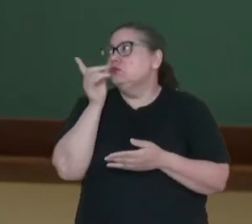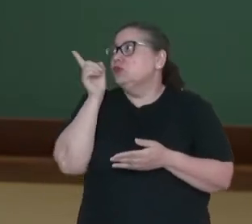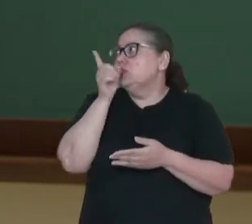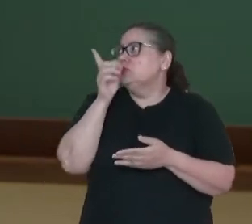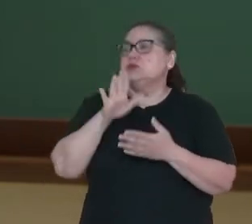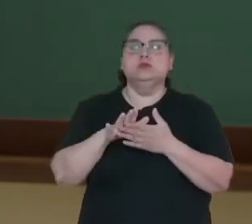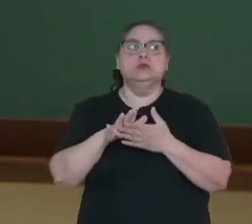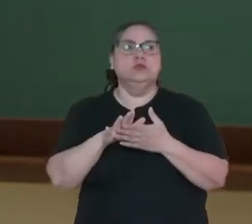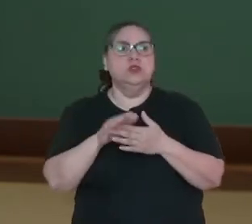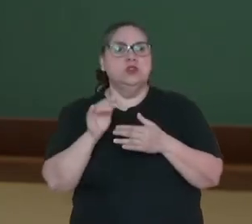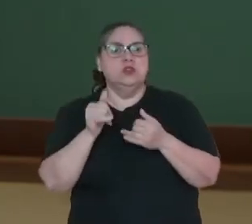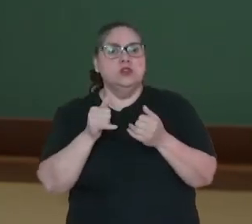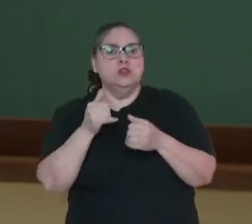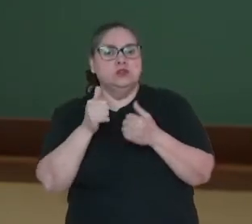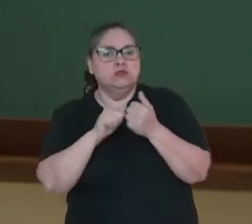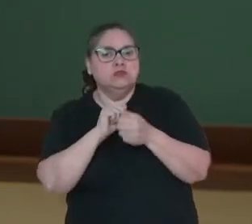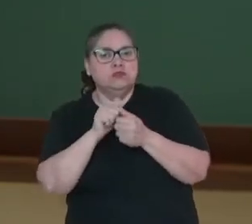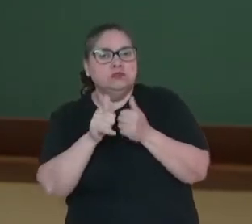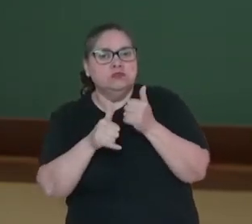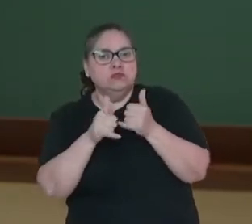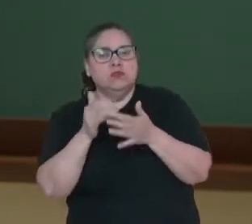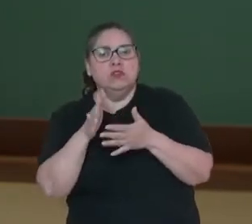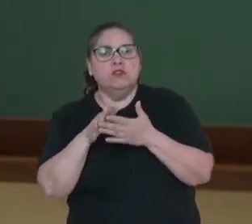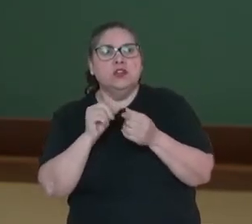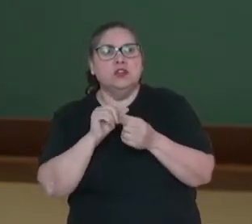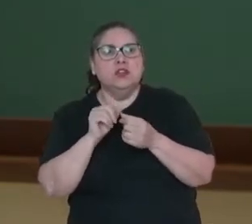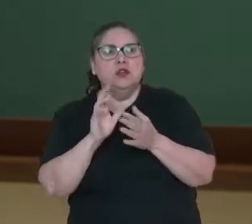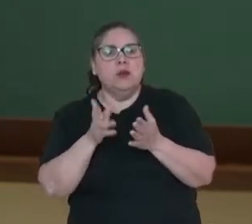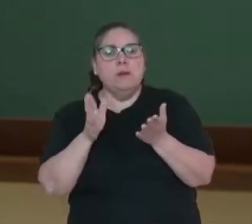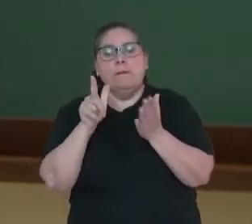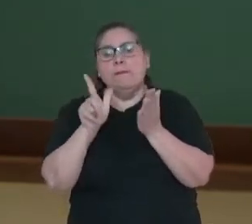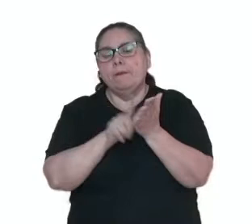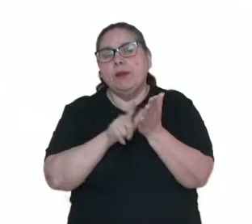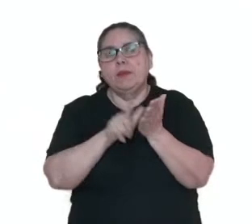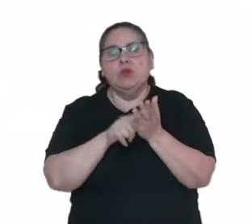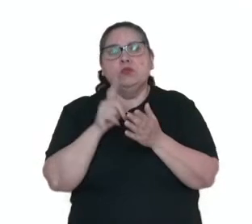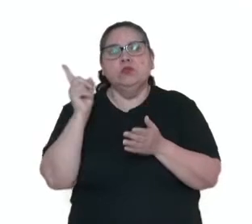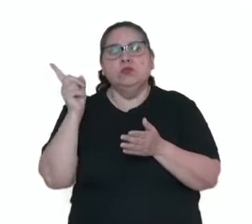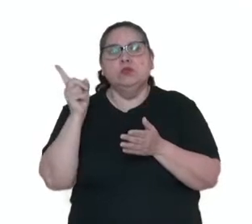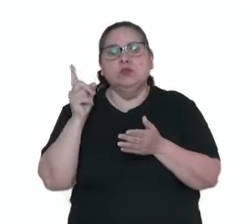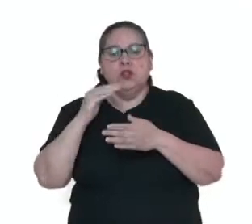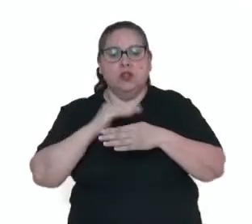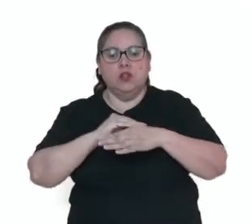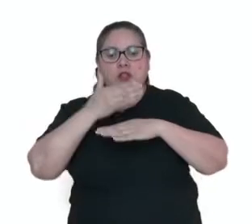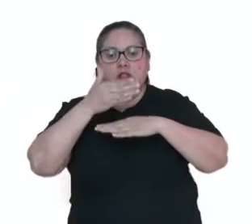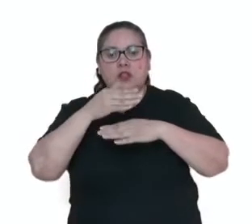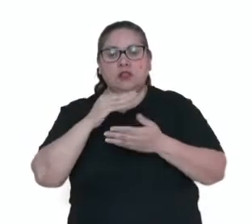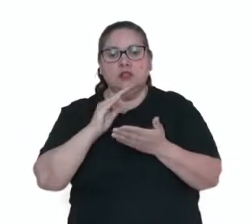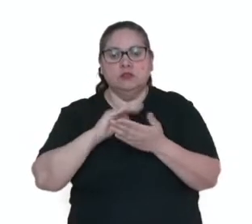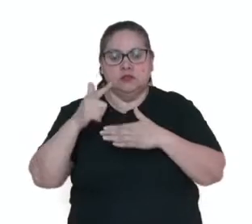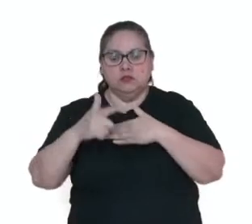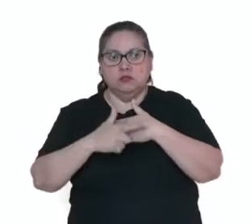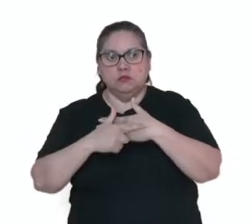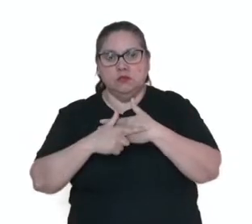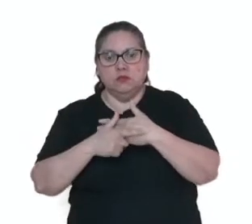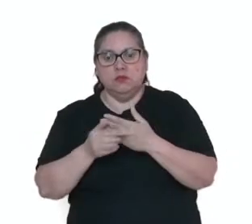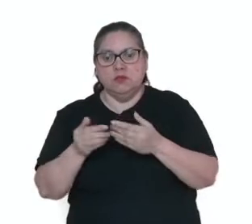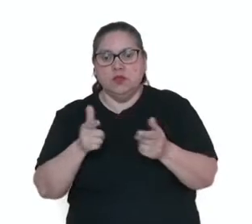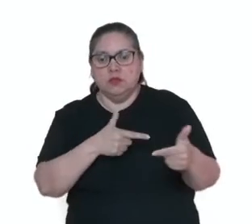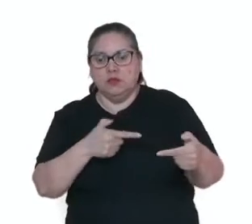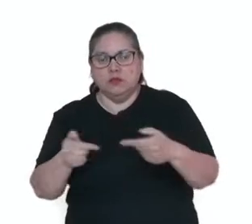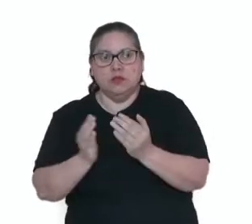dele, o jogo que a gente vai falar hoje, mas a gente vai falar da versão papel. Aqui a gente tem a versão tabuleiro do Batalha